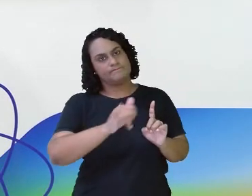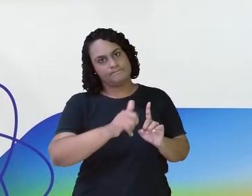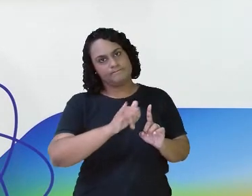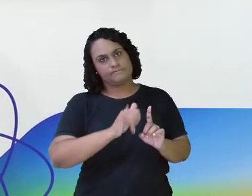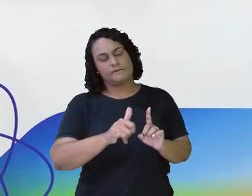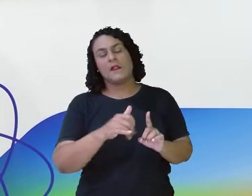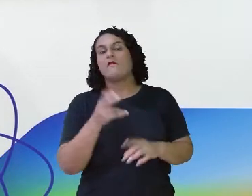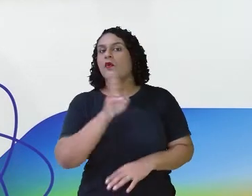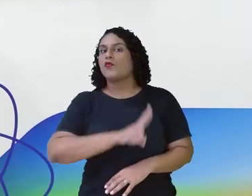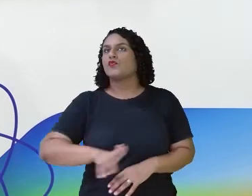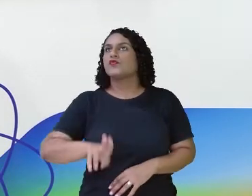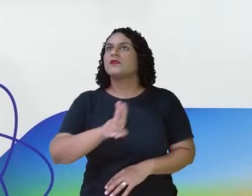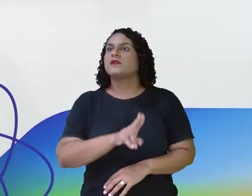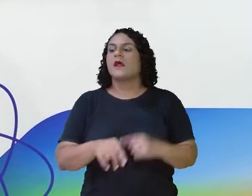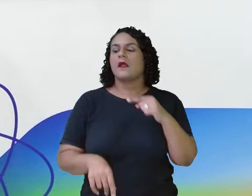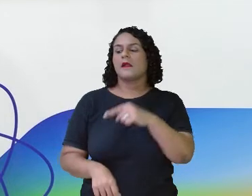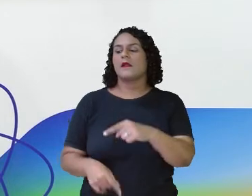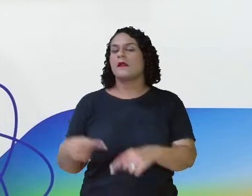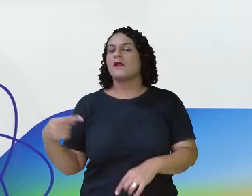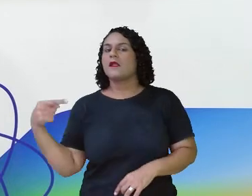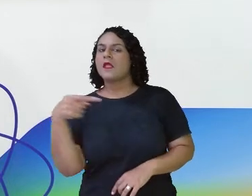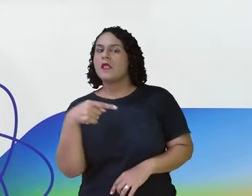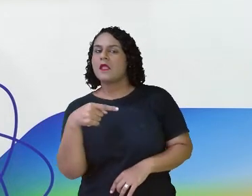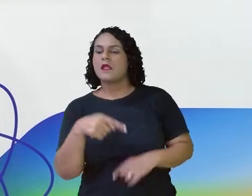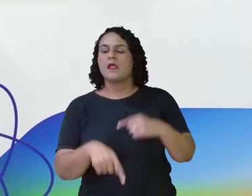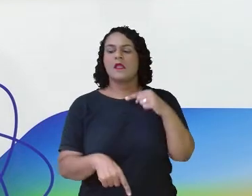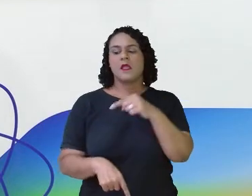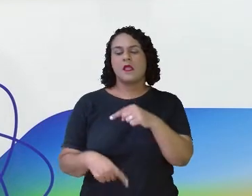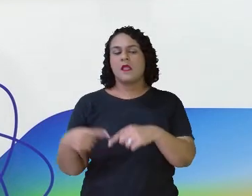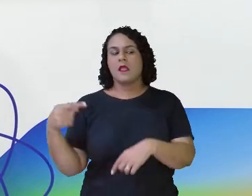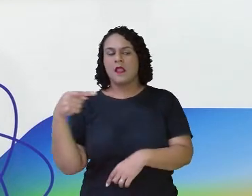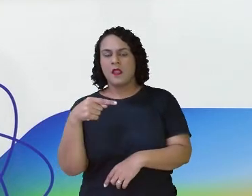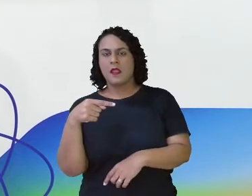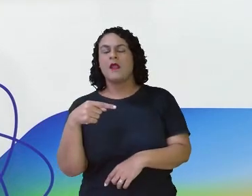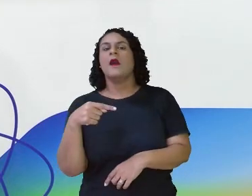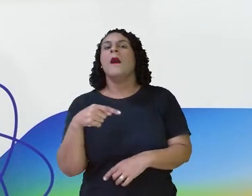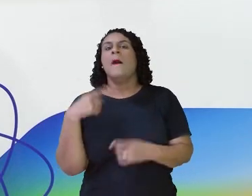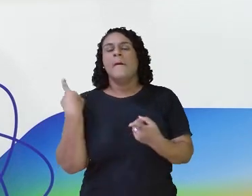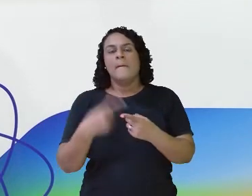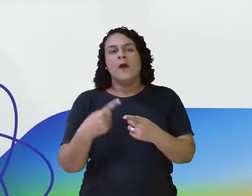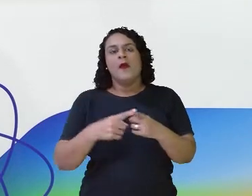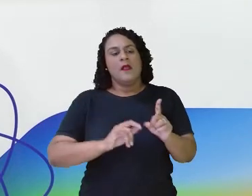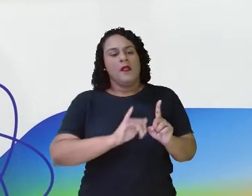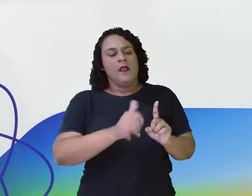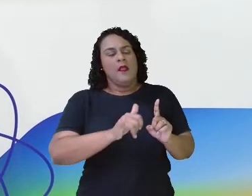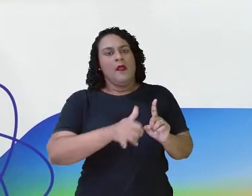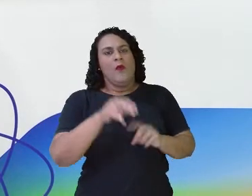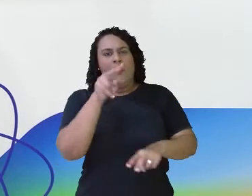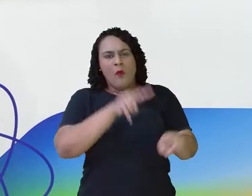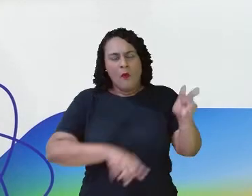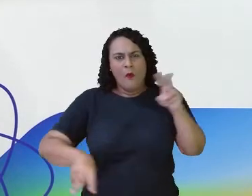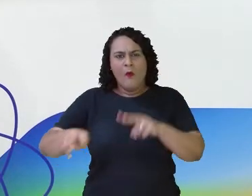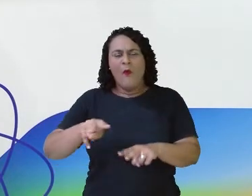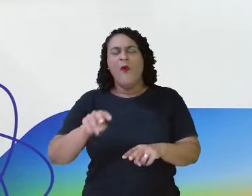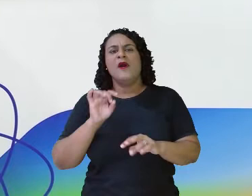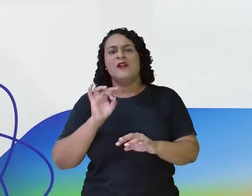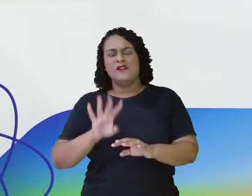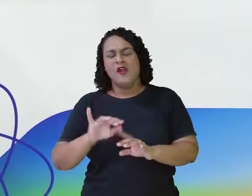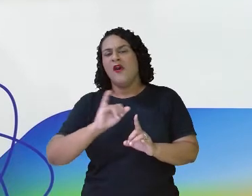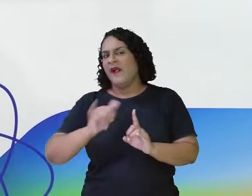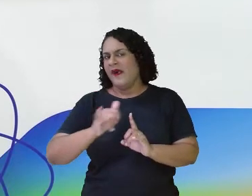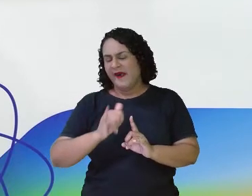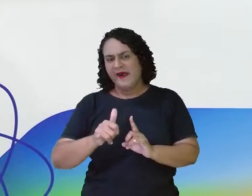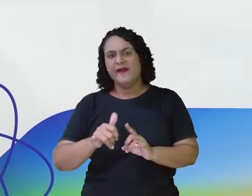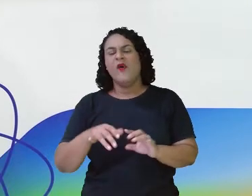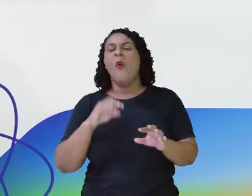usar bastante o ele, ela, eles ou elas, quando é um narrador observador, que ele está simplesmente contando a história de outro, ou se